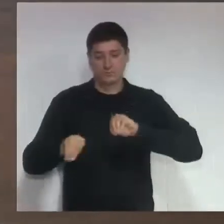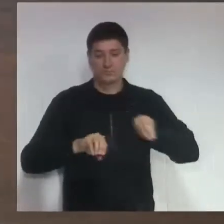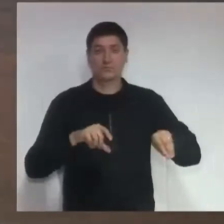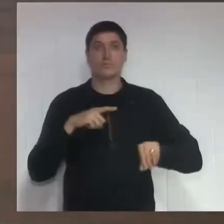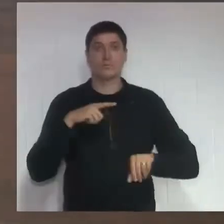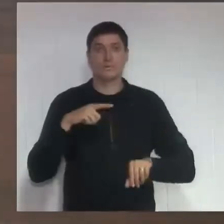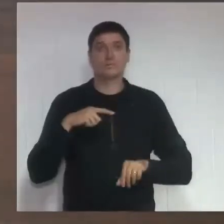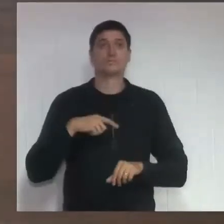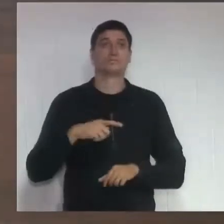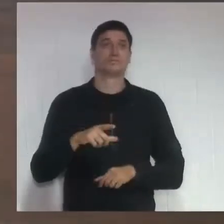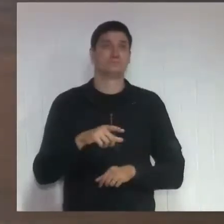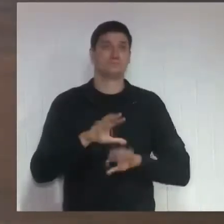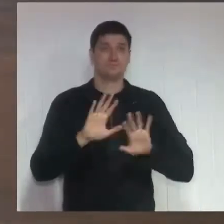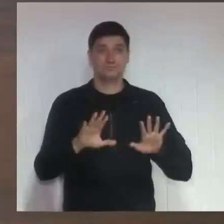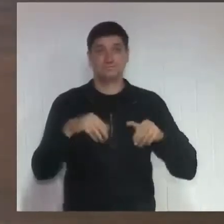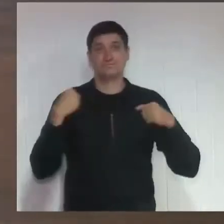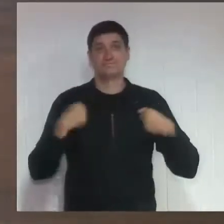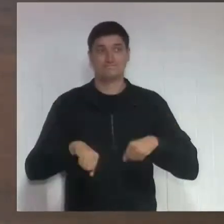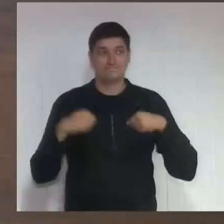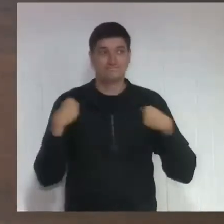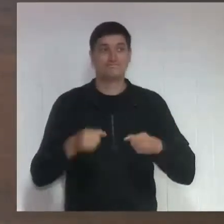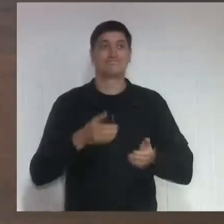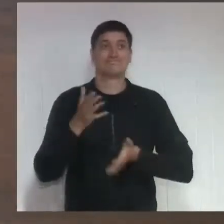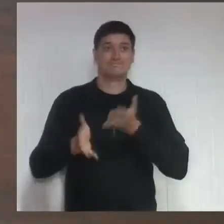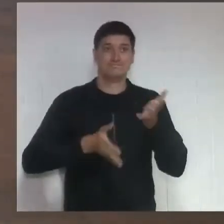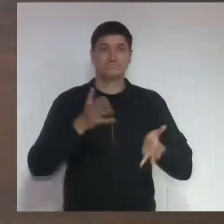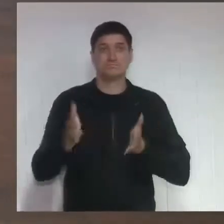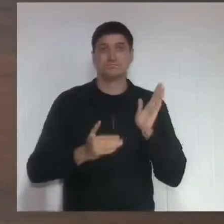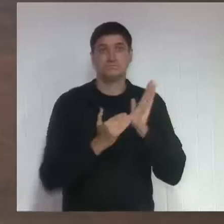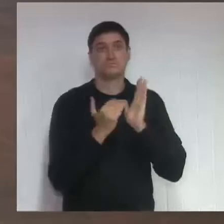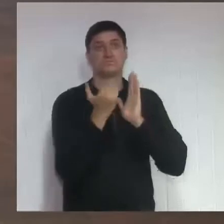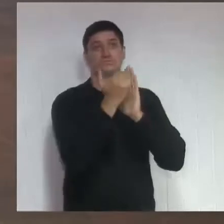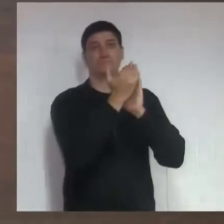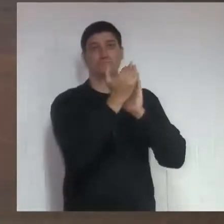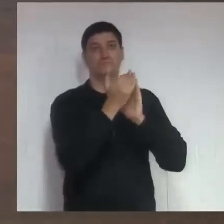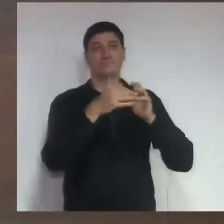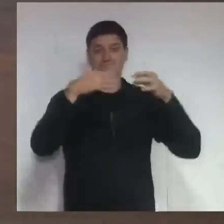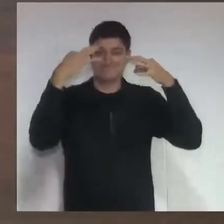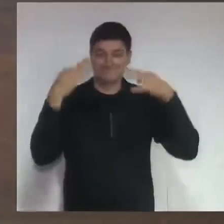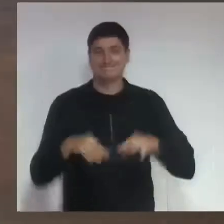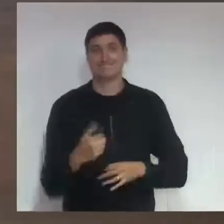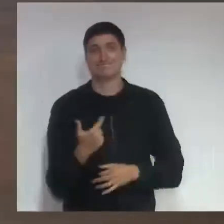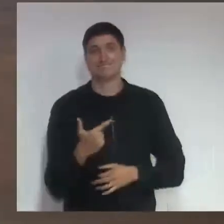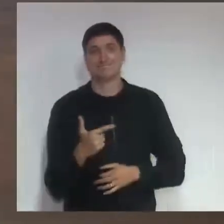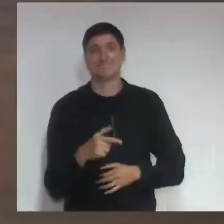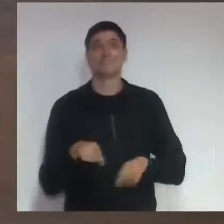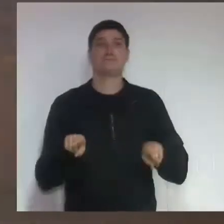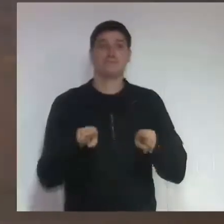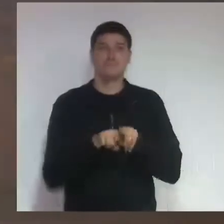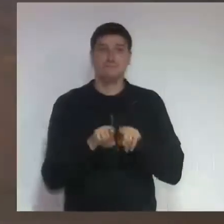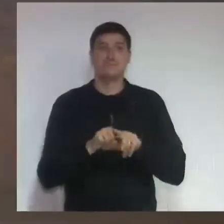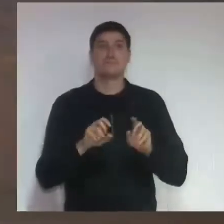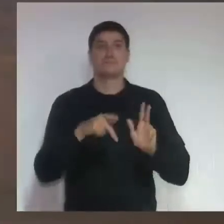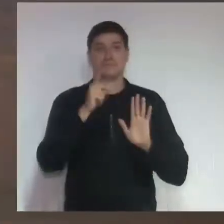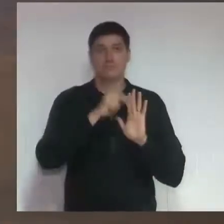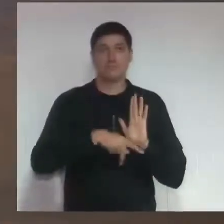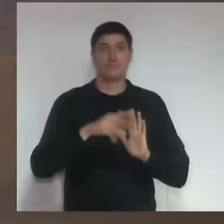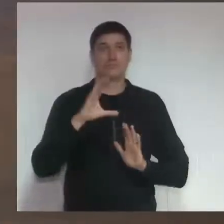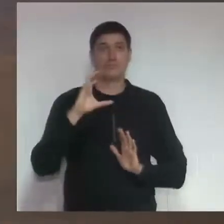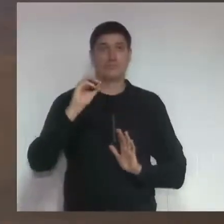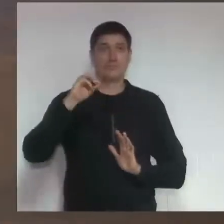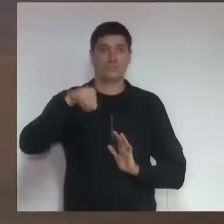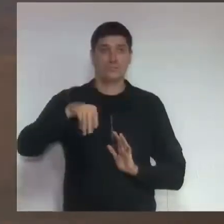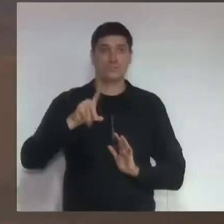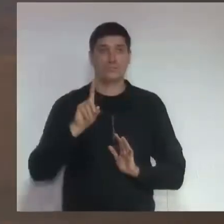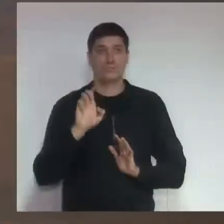gestão participativa de arborização, talvez não da melhor maneira, tem o Condema, e o que eu estou querendo dizer? Que tudo isso